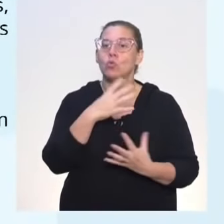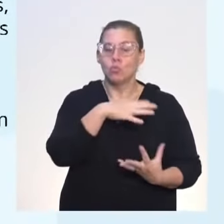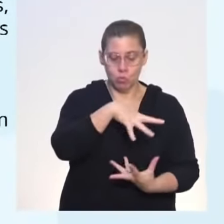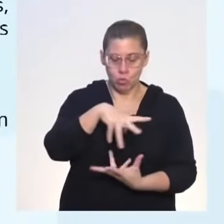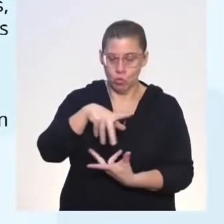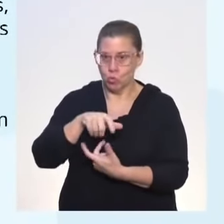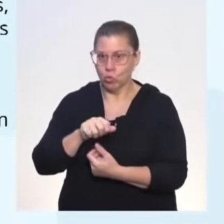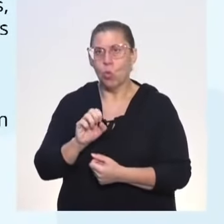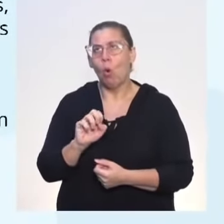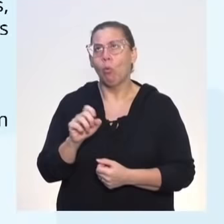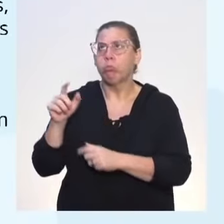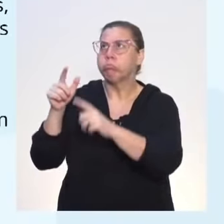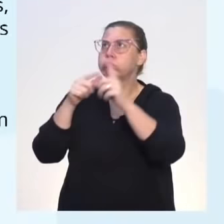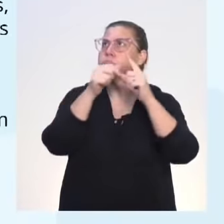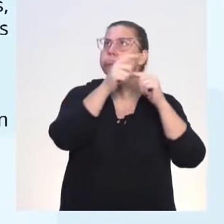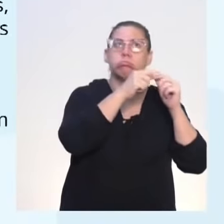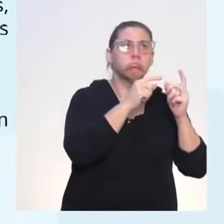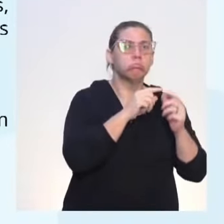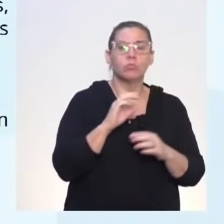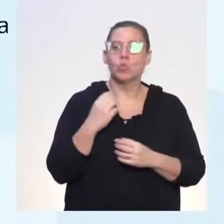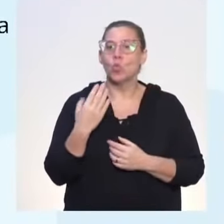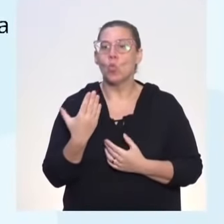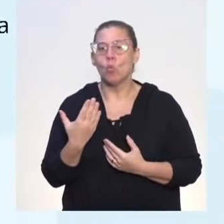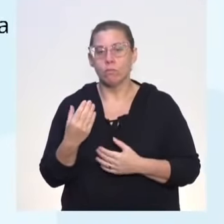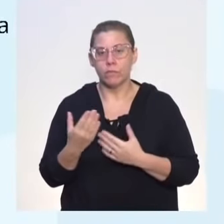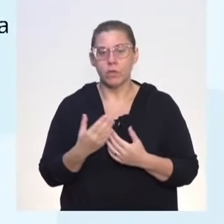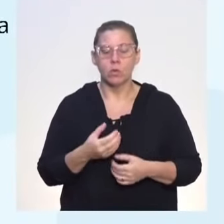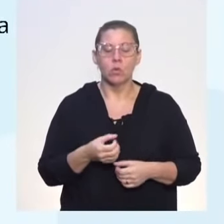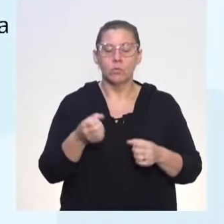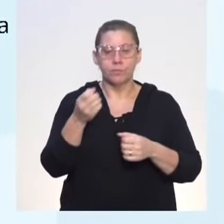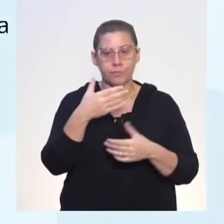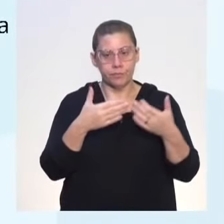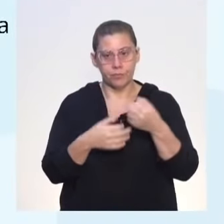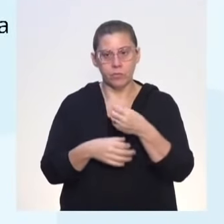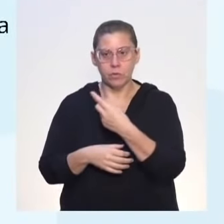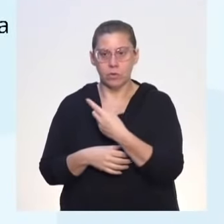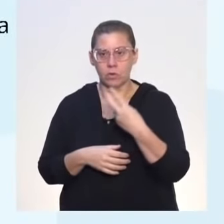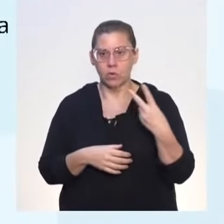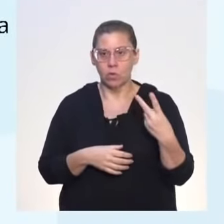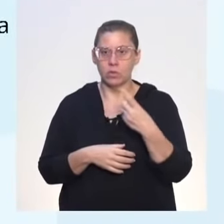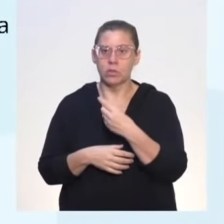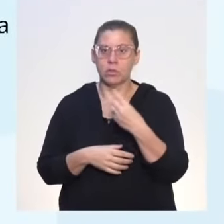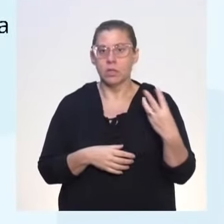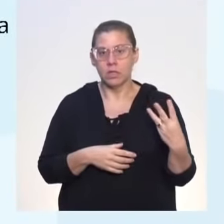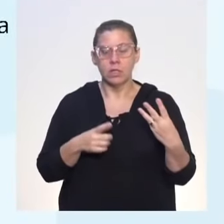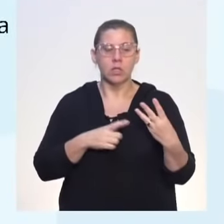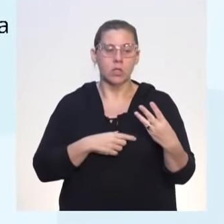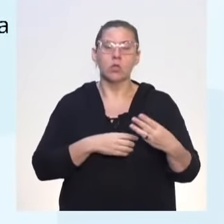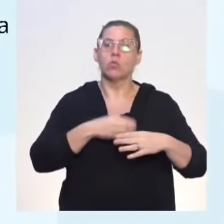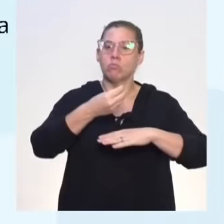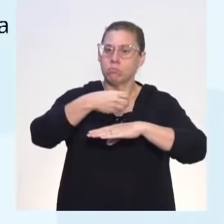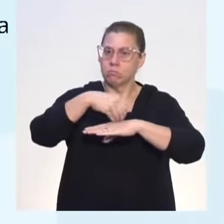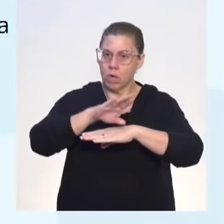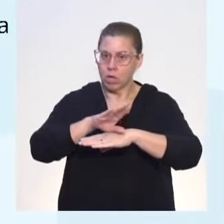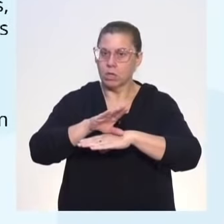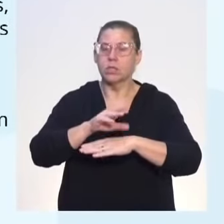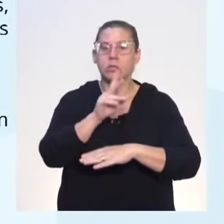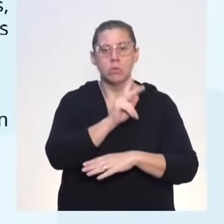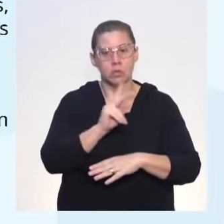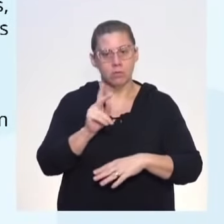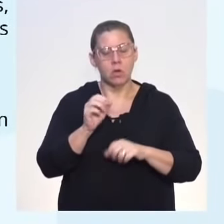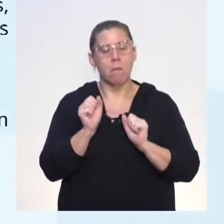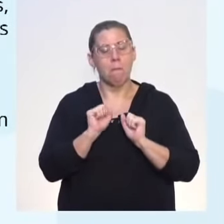ou dos astros, tá? No slide 12 e 13, temos aí as orientações. Os professores de vocês depois